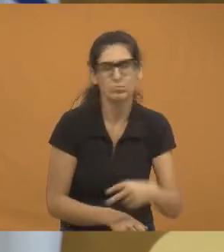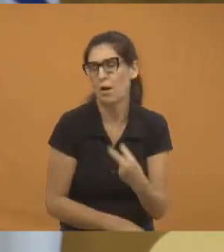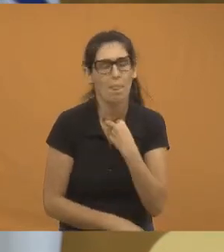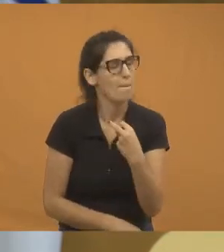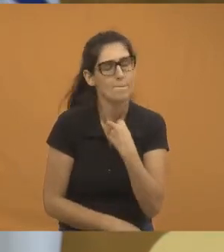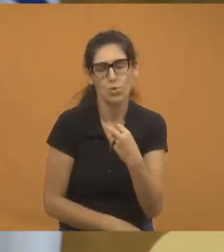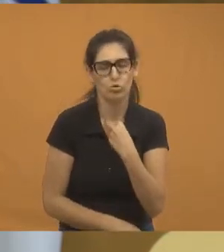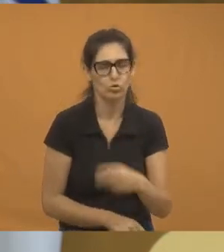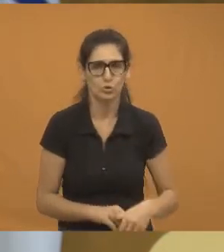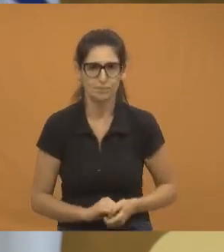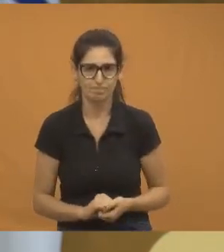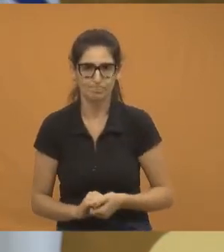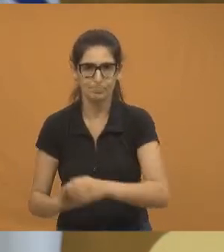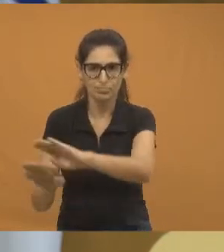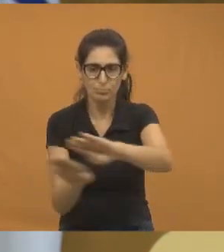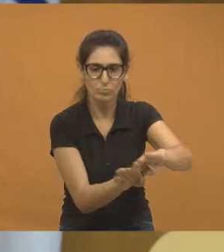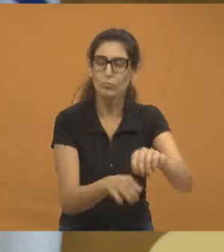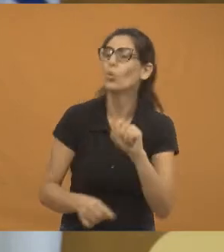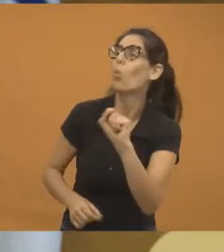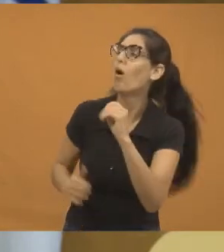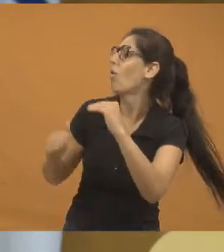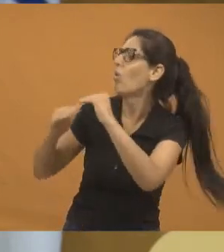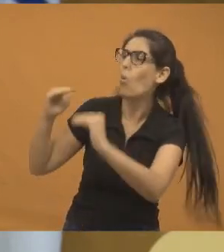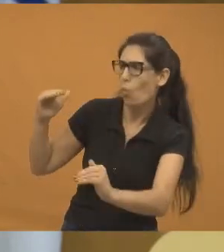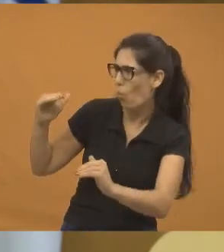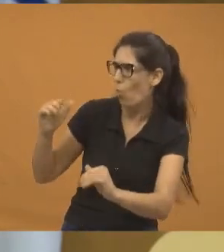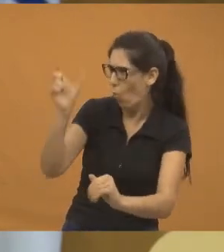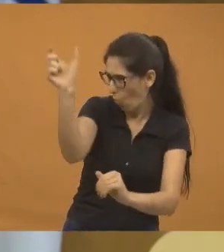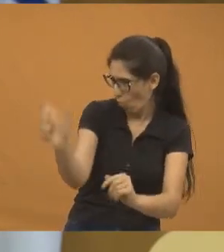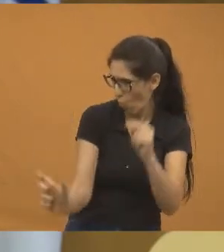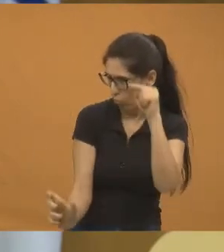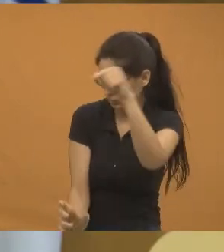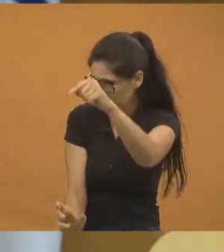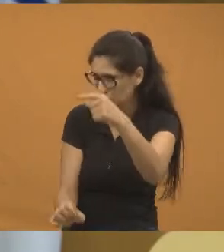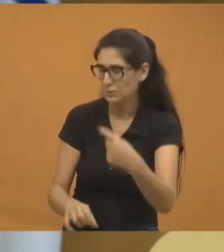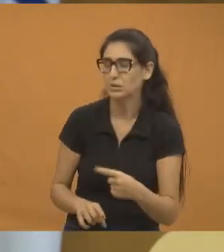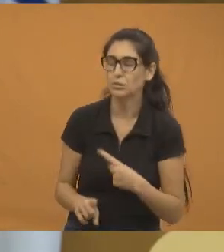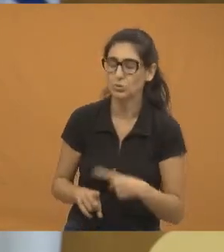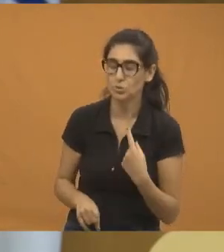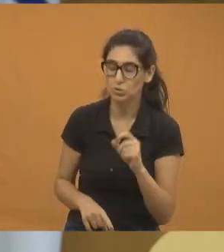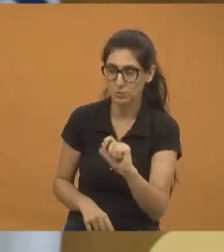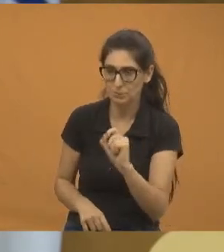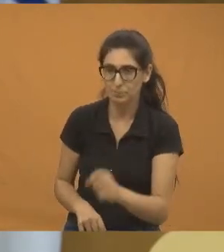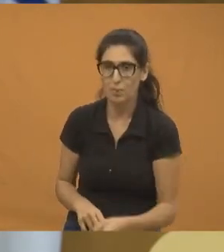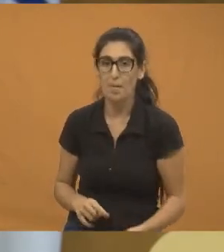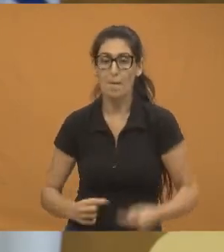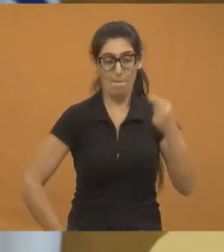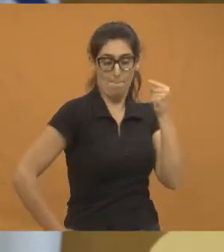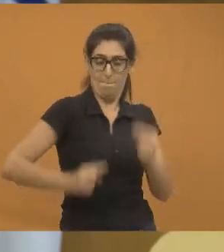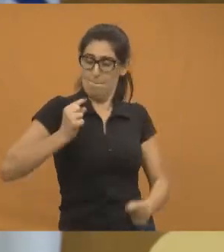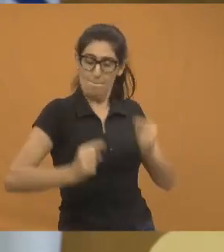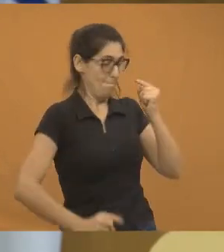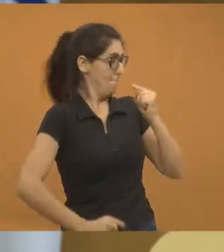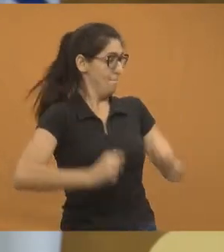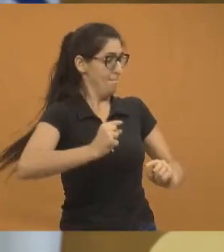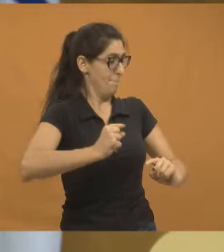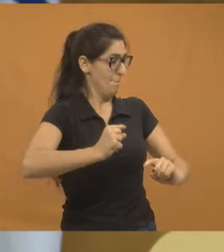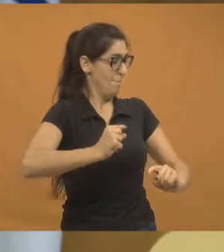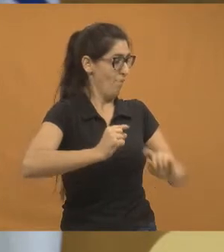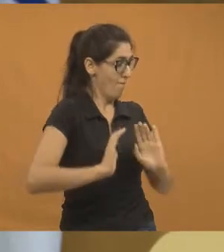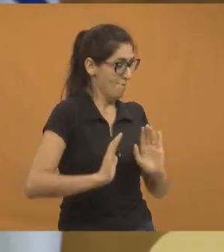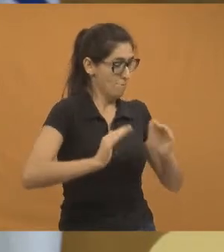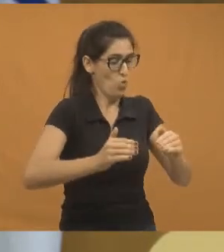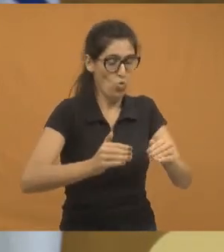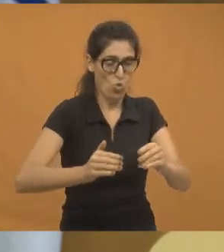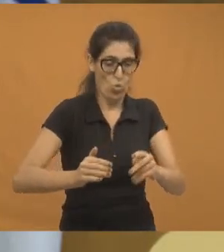é que você não é o tipo de pessoa que deve fazer discurso populista essa história de tirar estacionamento minha